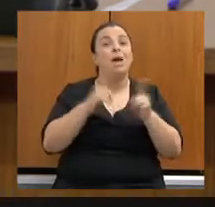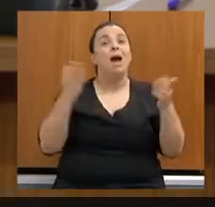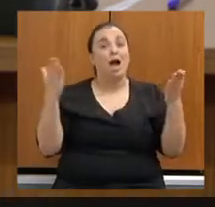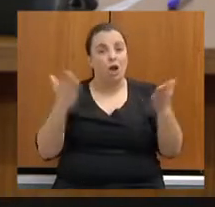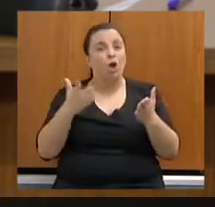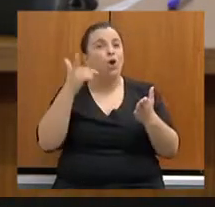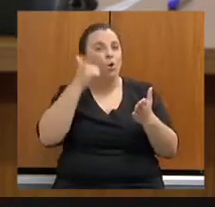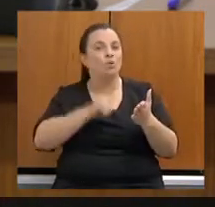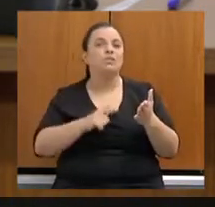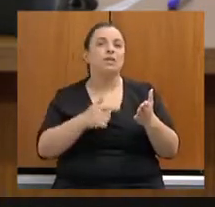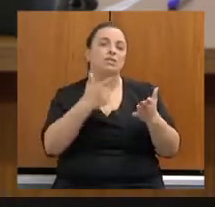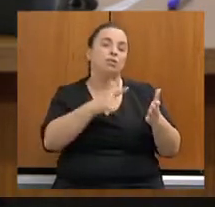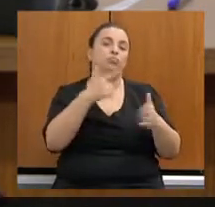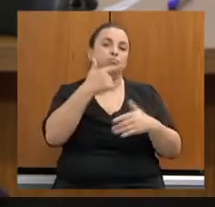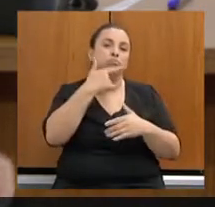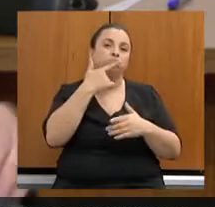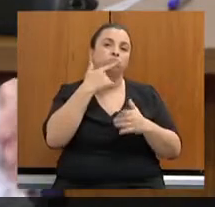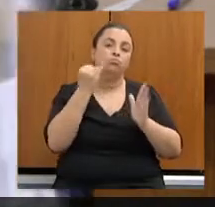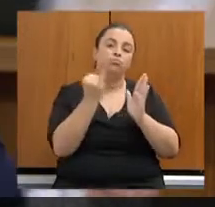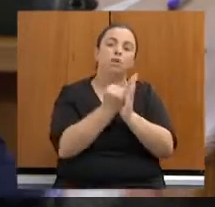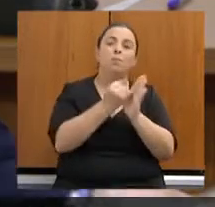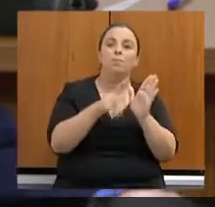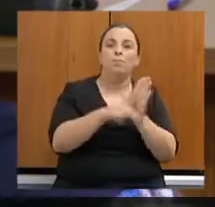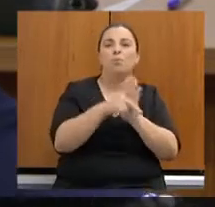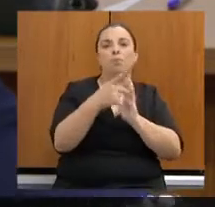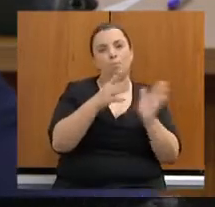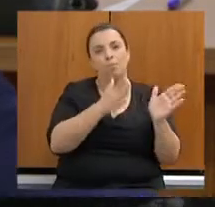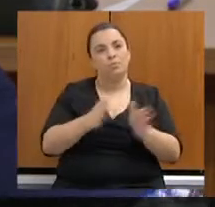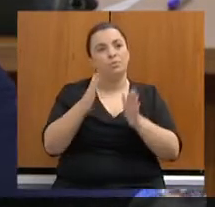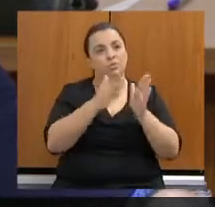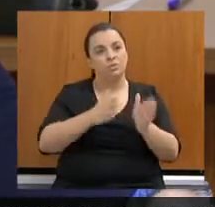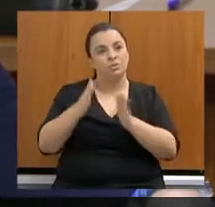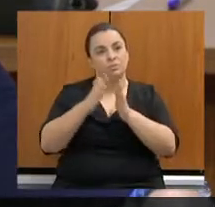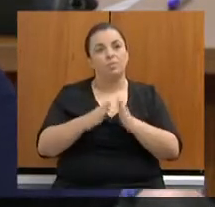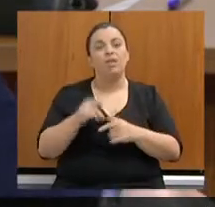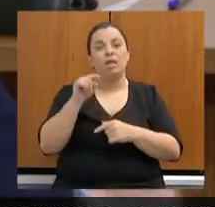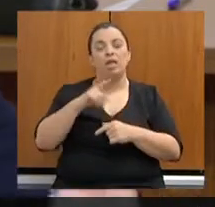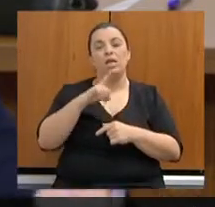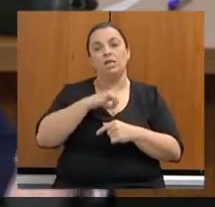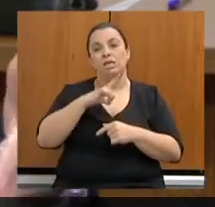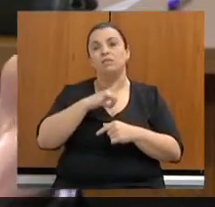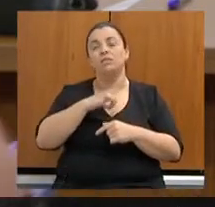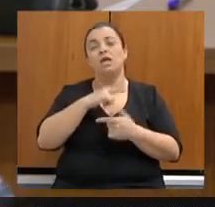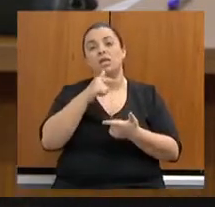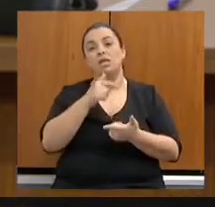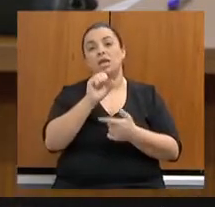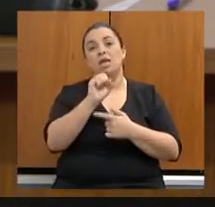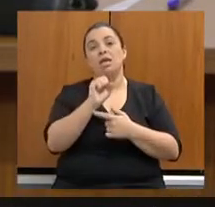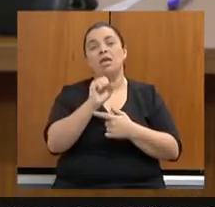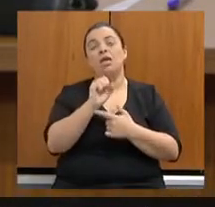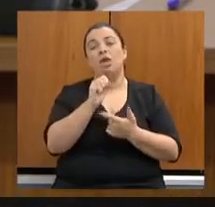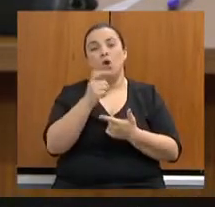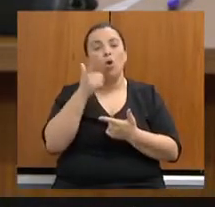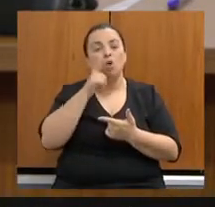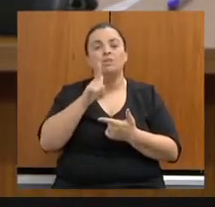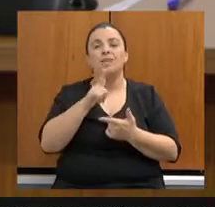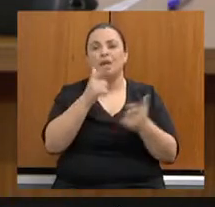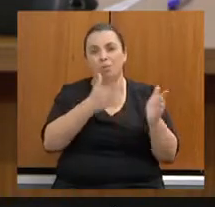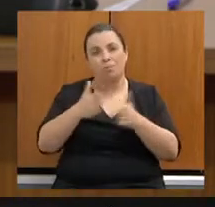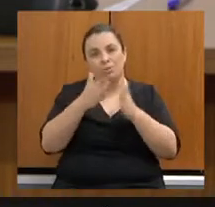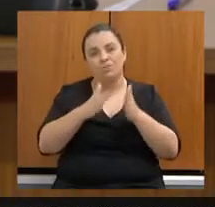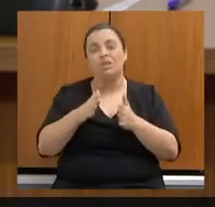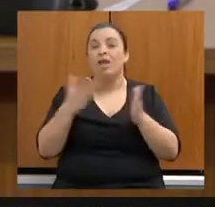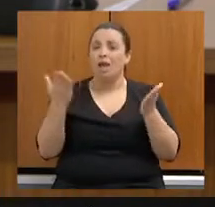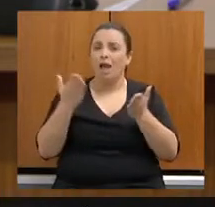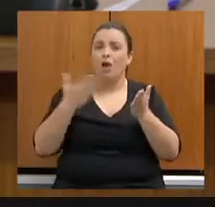Alagoa tem mais de 150kg arias como os produtores têm sim os consegue comercializar lá e agora regularizando vão